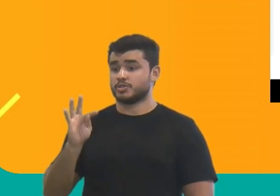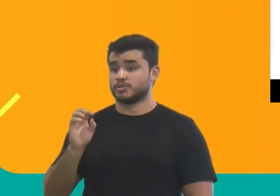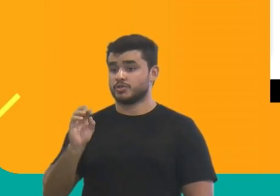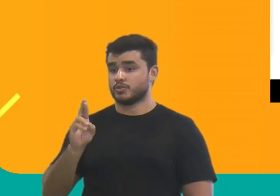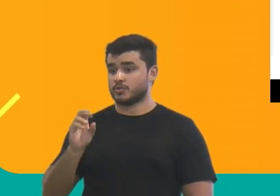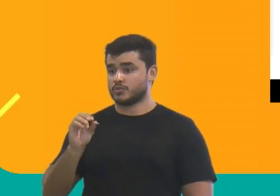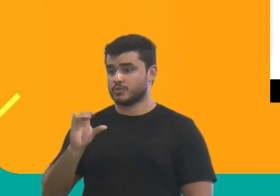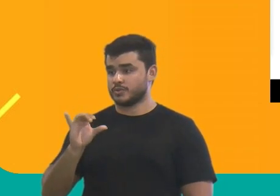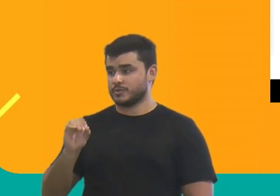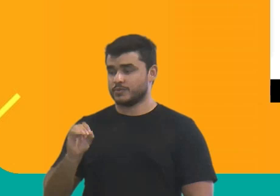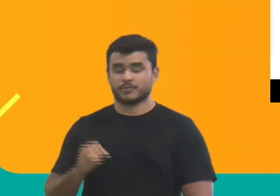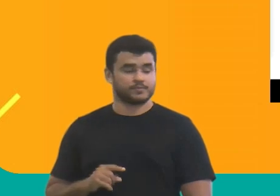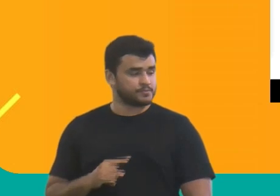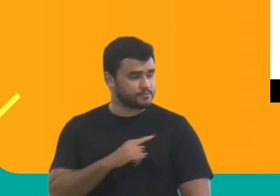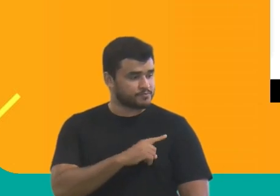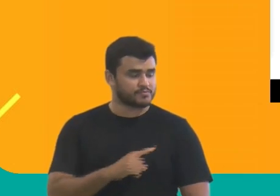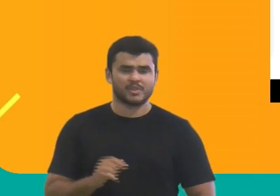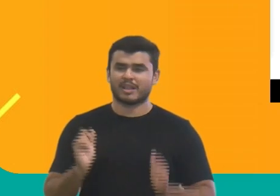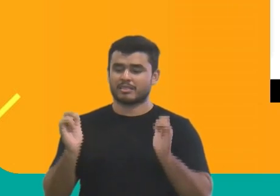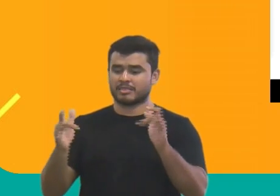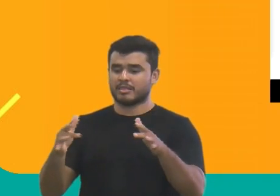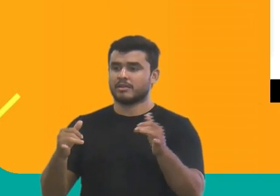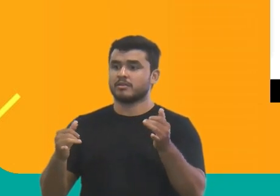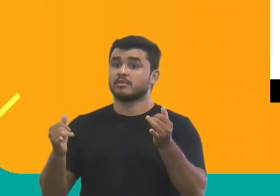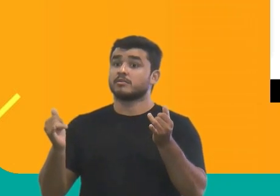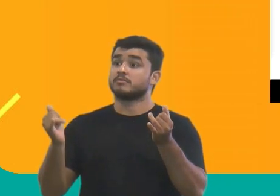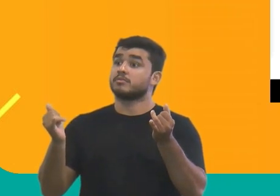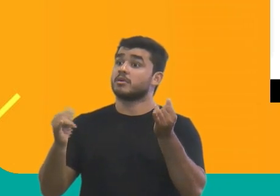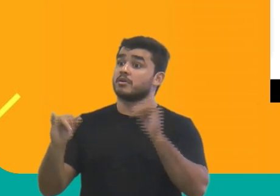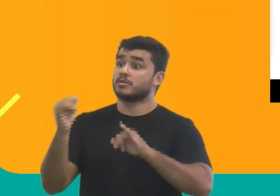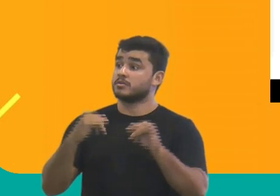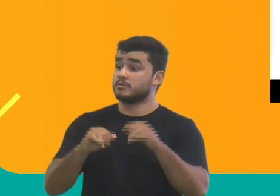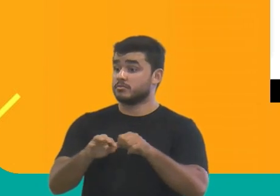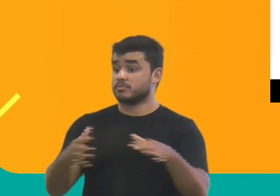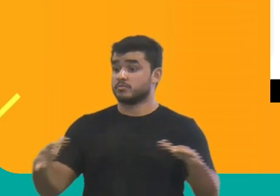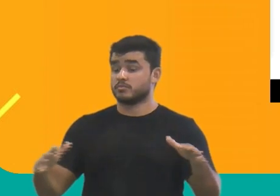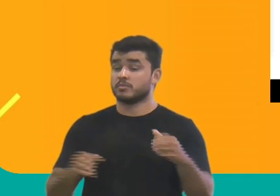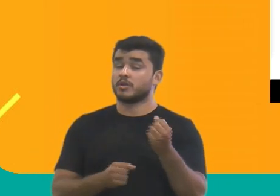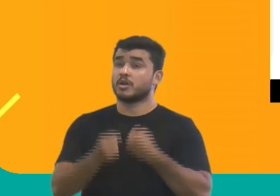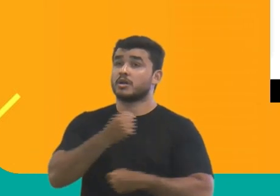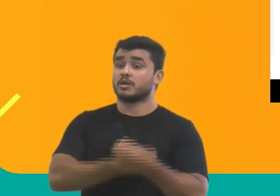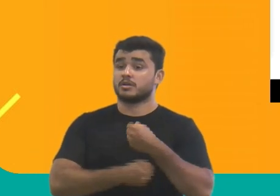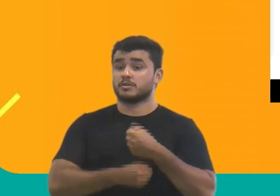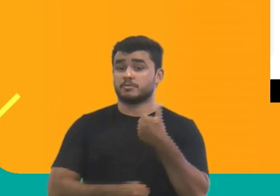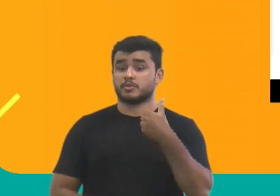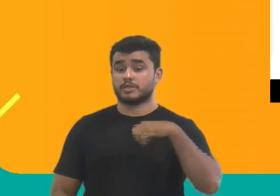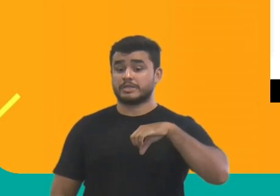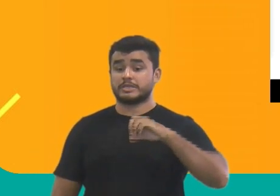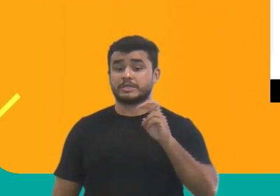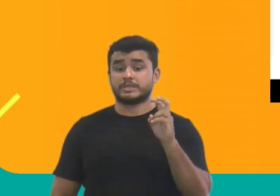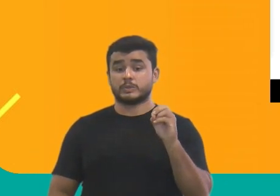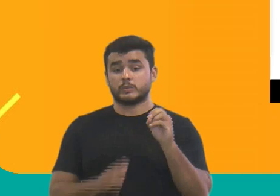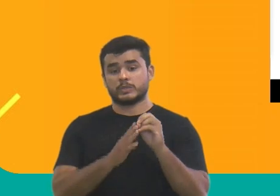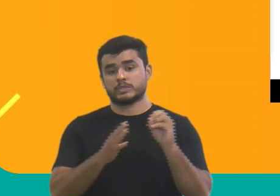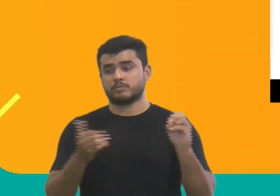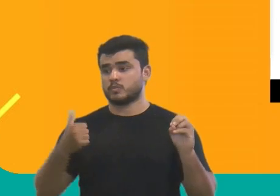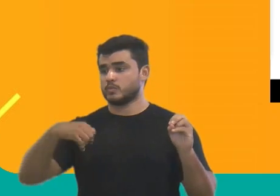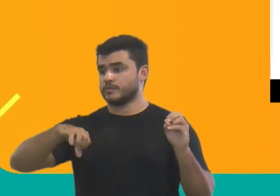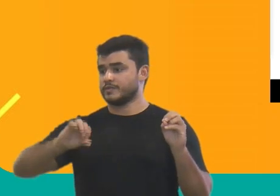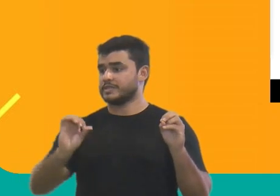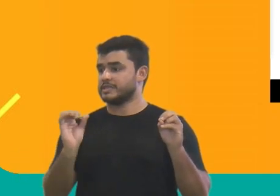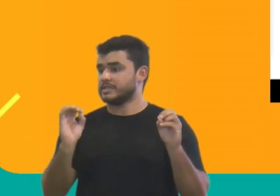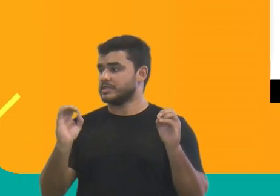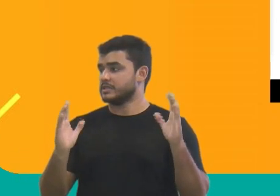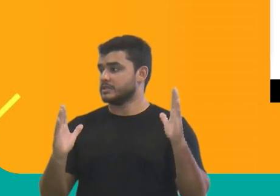radionucleicos antropogênicos no meio marinho ocorreu durante a década de 1950 e 1960, como resultado